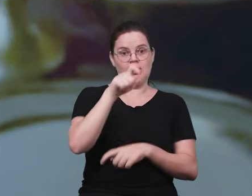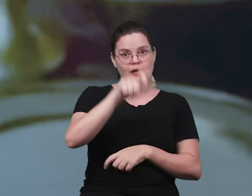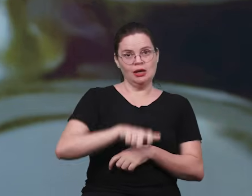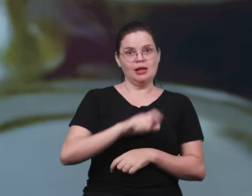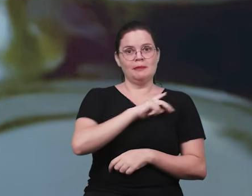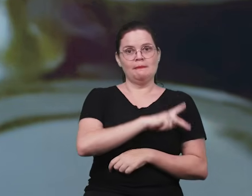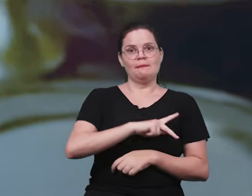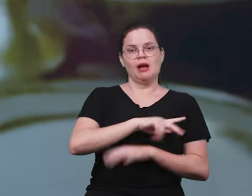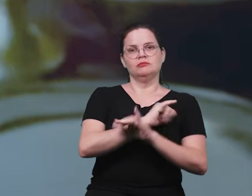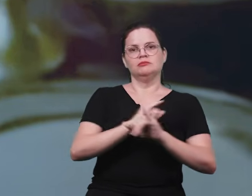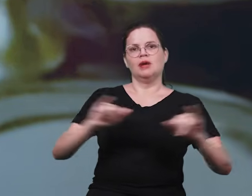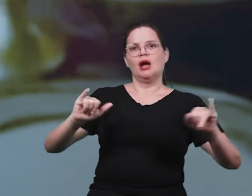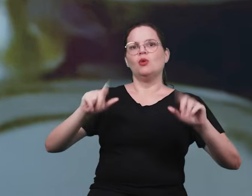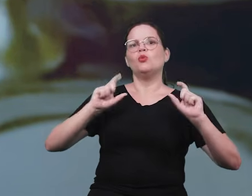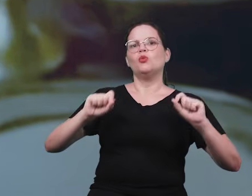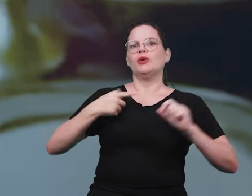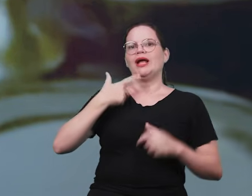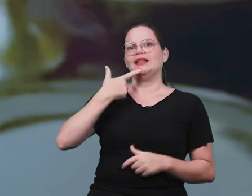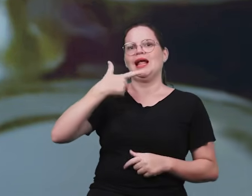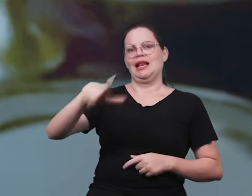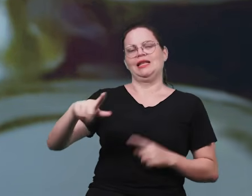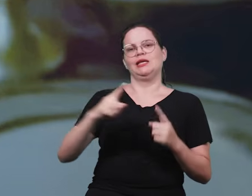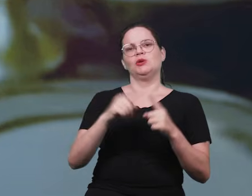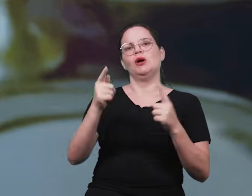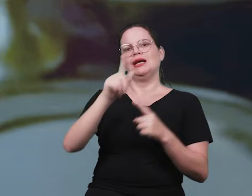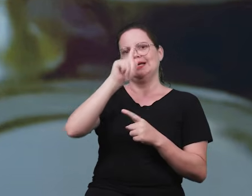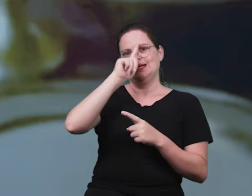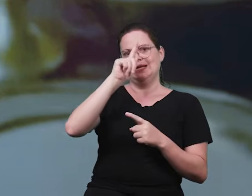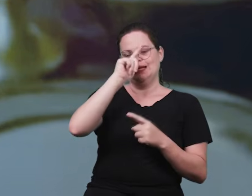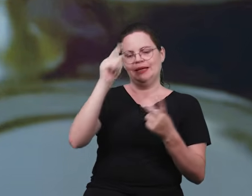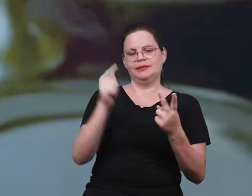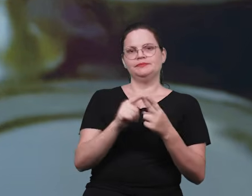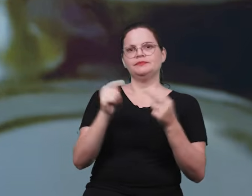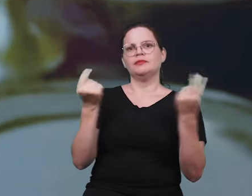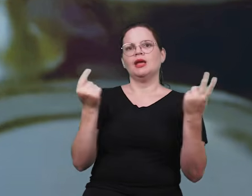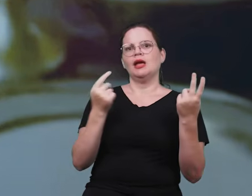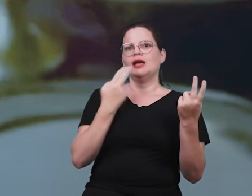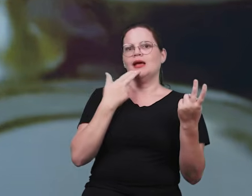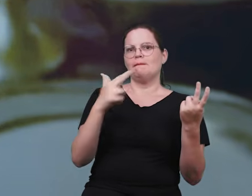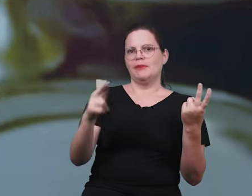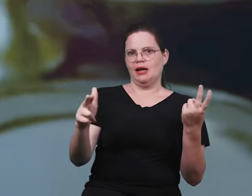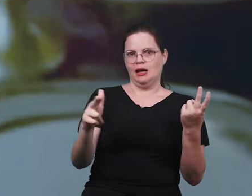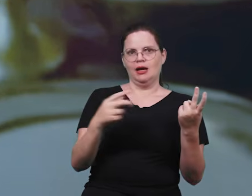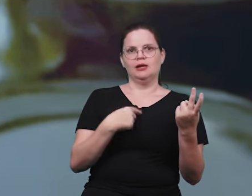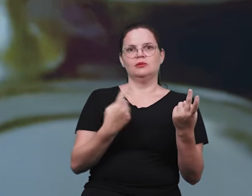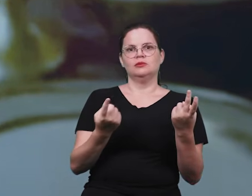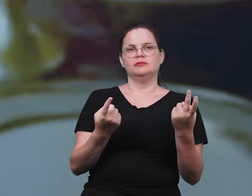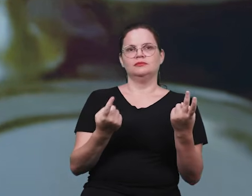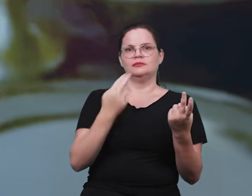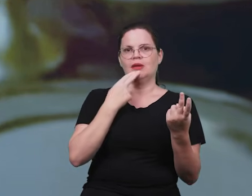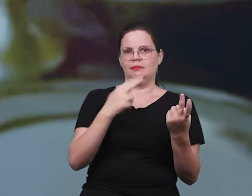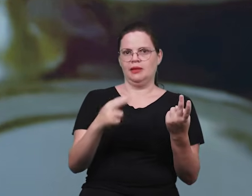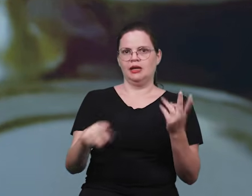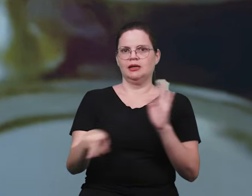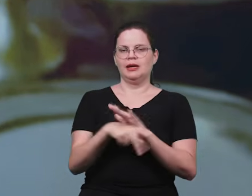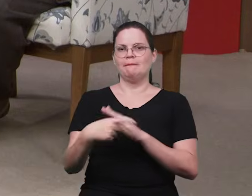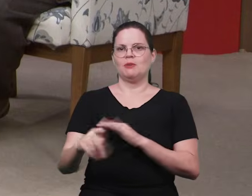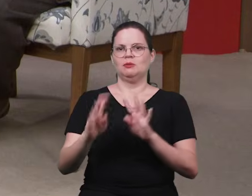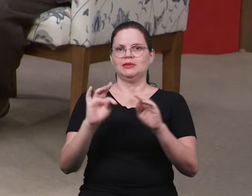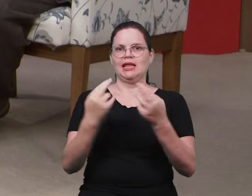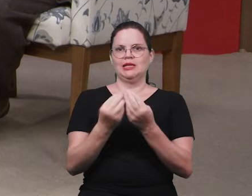falava hebraico, porque era hebreu, né? Efraimita, né? Benjamita, né?